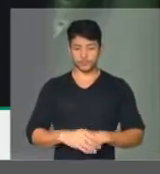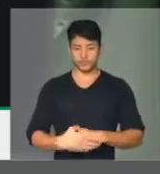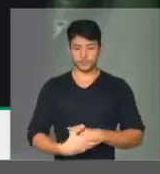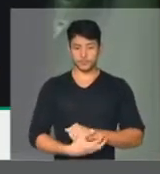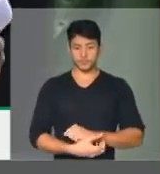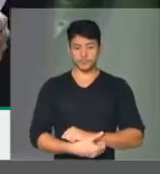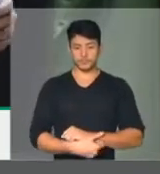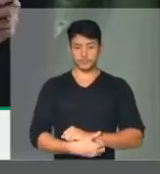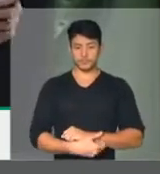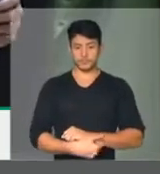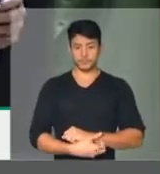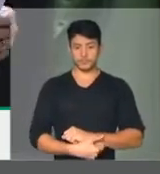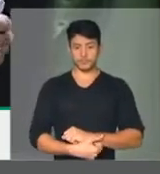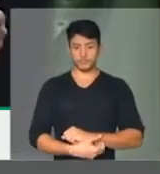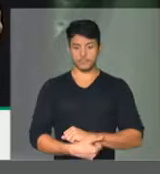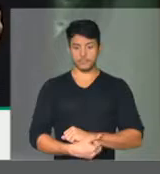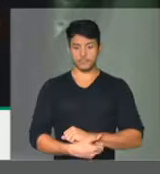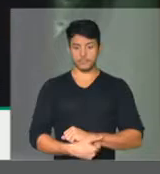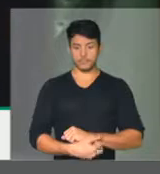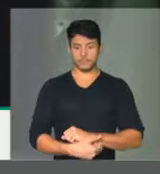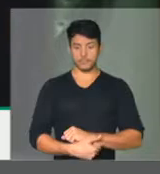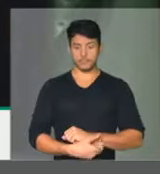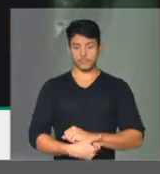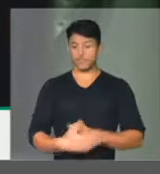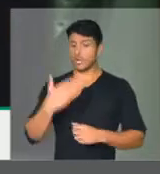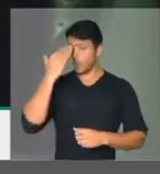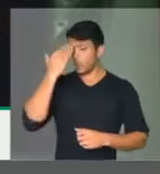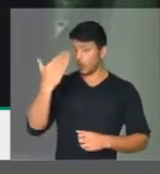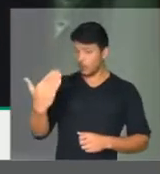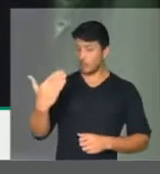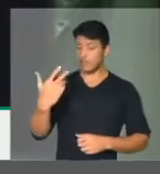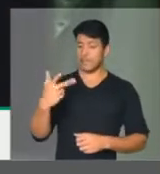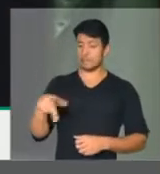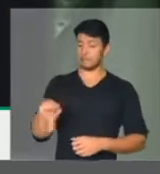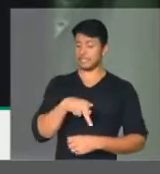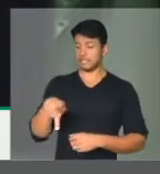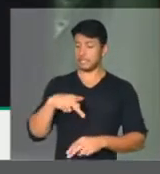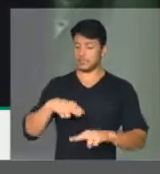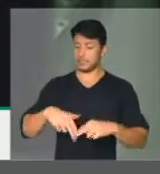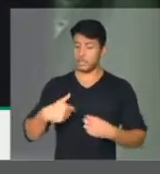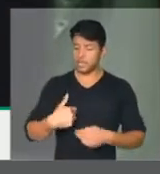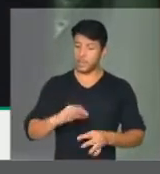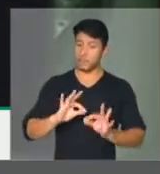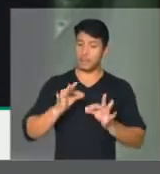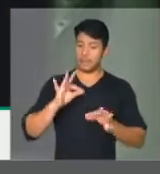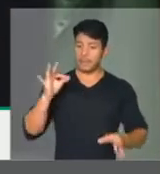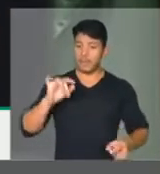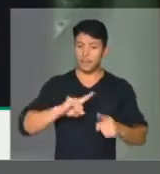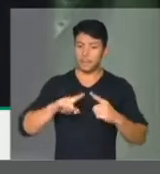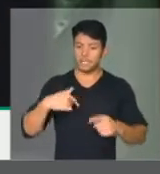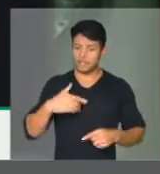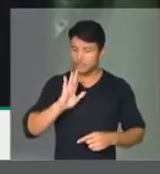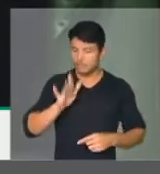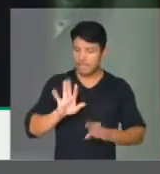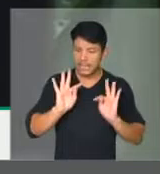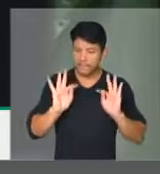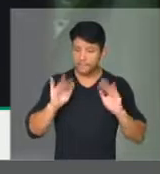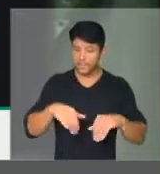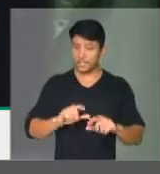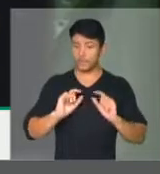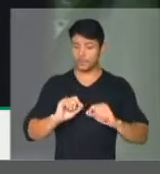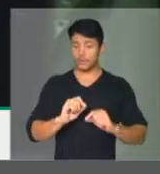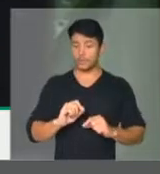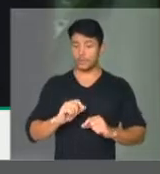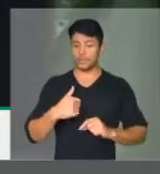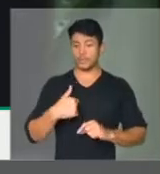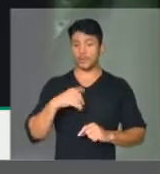Definitivamente, para encerrar, senhor presidente, já abuso da paciência de Vossa Excelência e desse plenário, mas quero aqui encerrar com o excerto de um